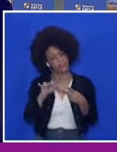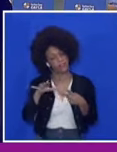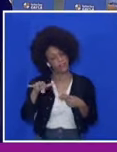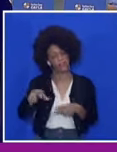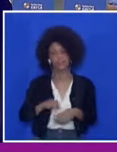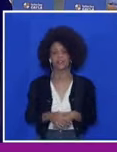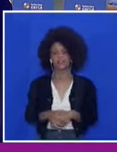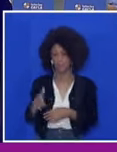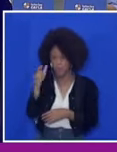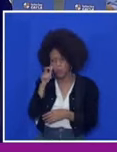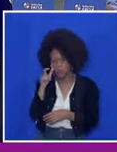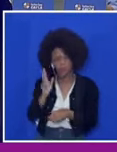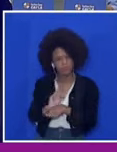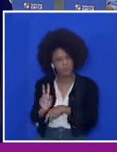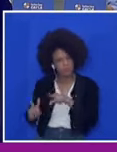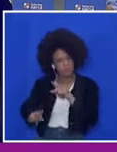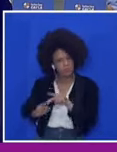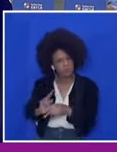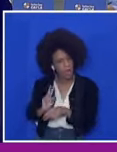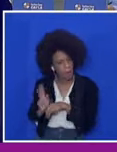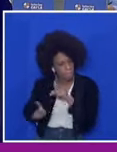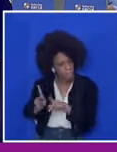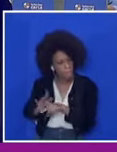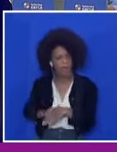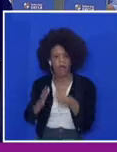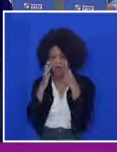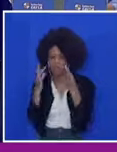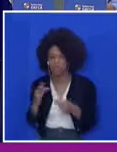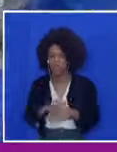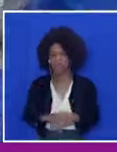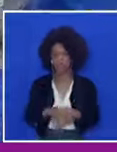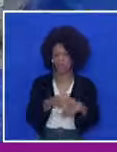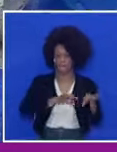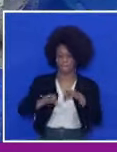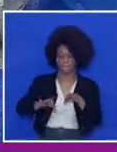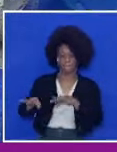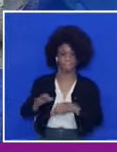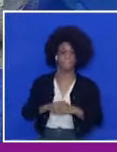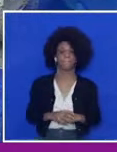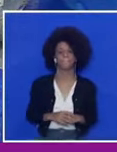Procópio, nossas auditoras populares, estão atentas a cada procedimento.